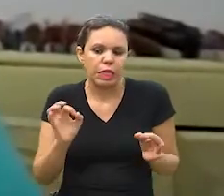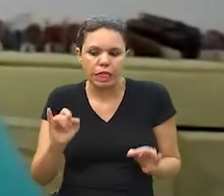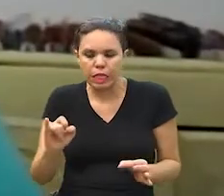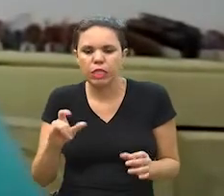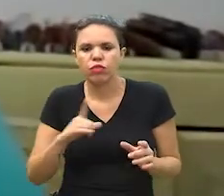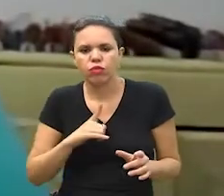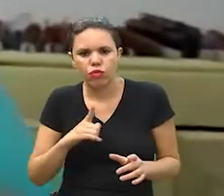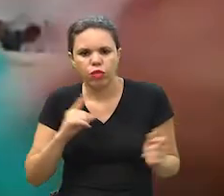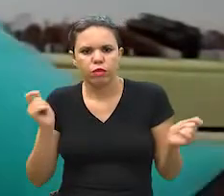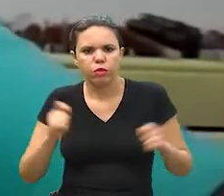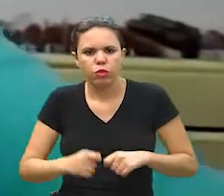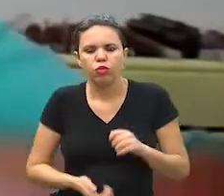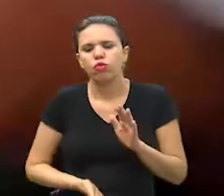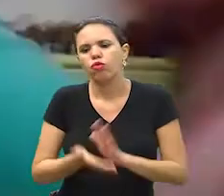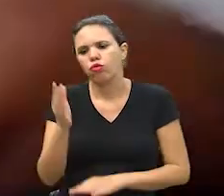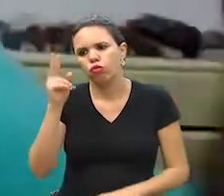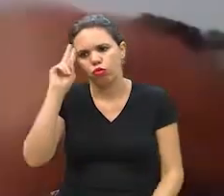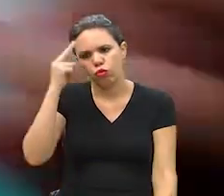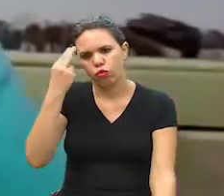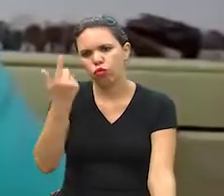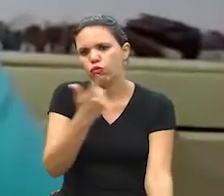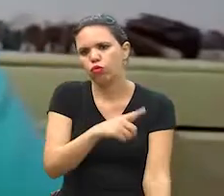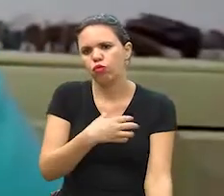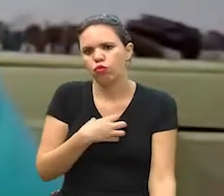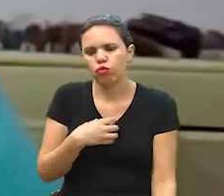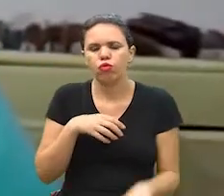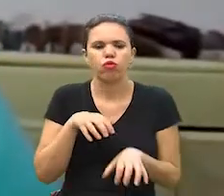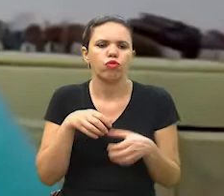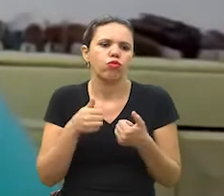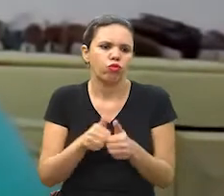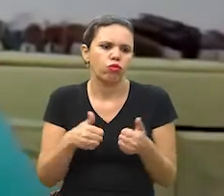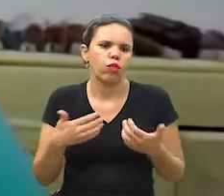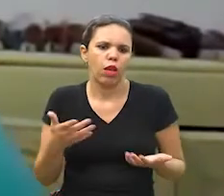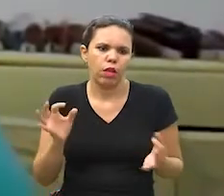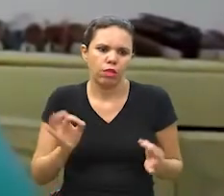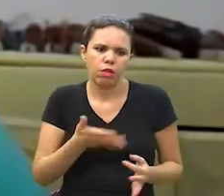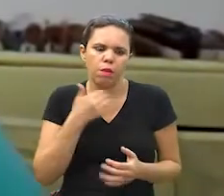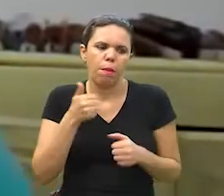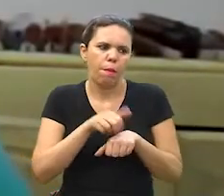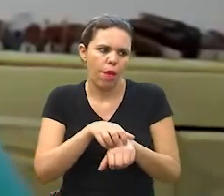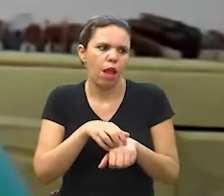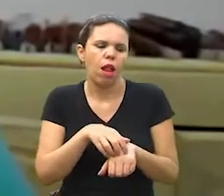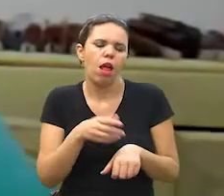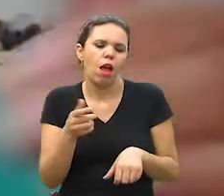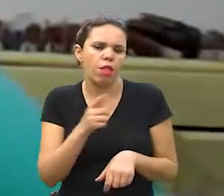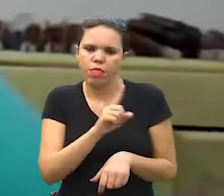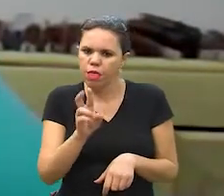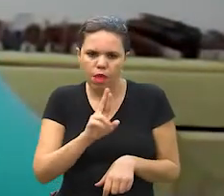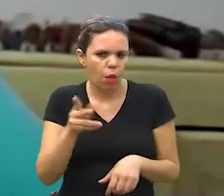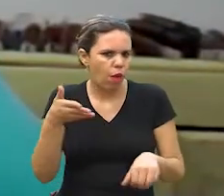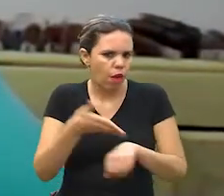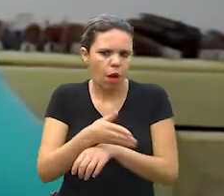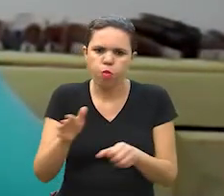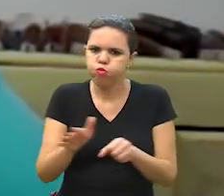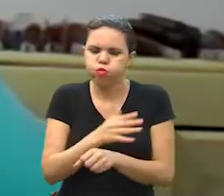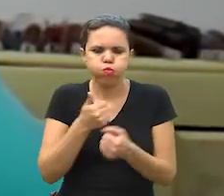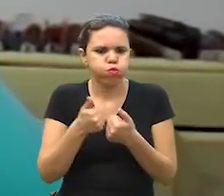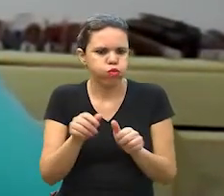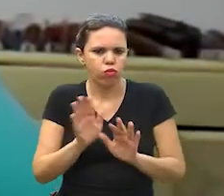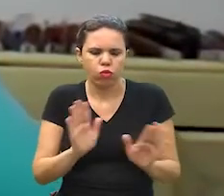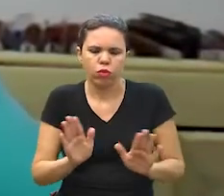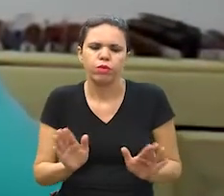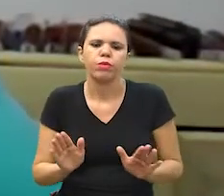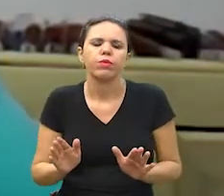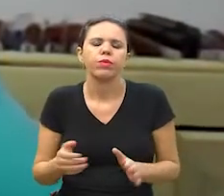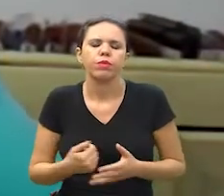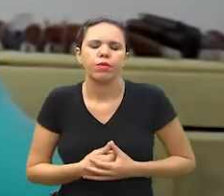tivesse condição de ir de Uber ou outra forma de transporte, certamente ele não iria com o ônibus. Nós temos